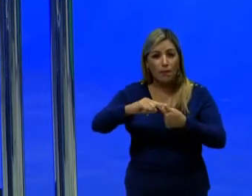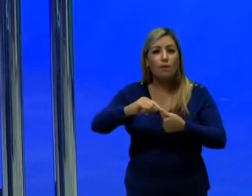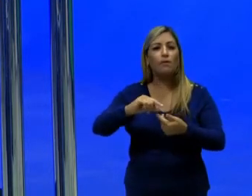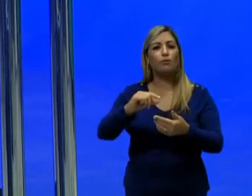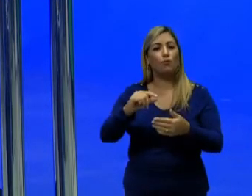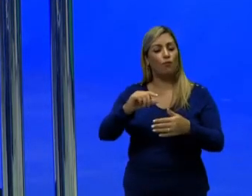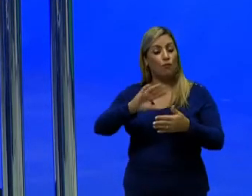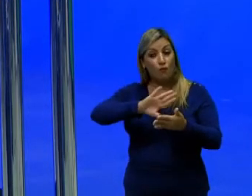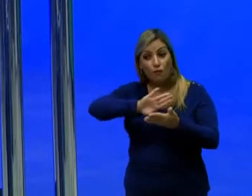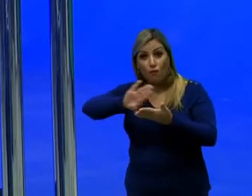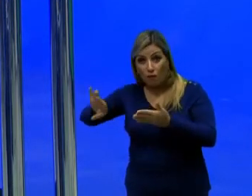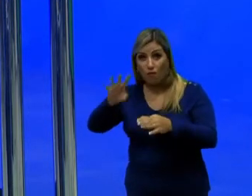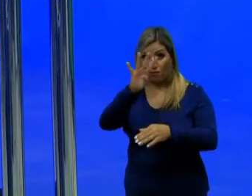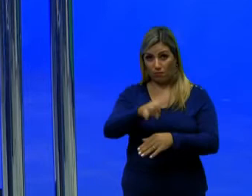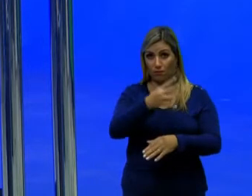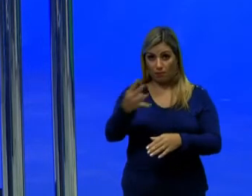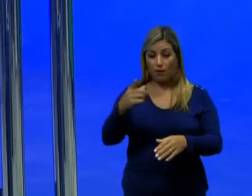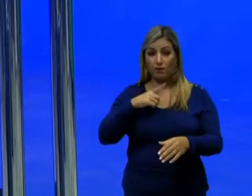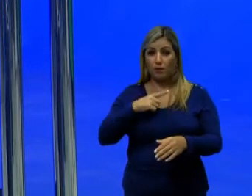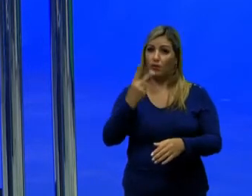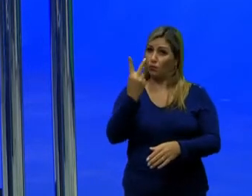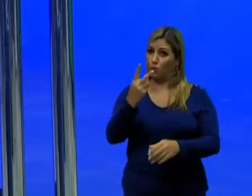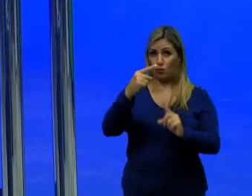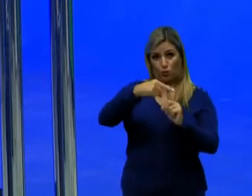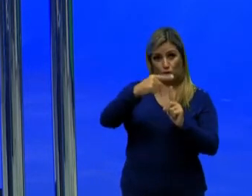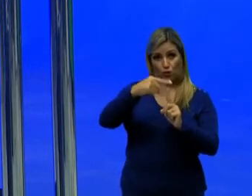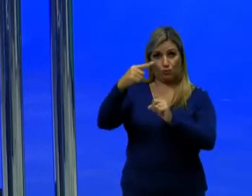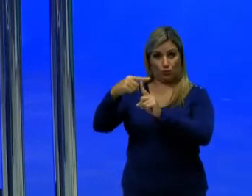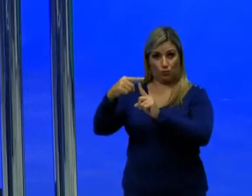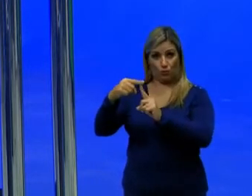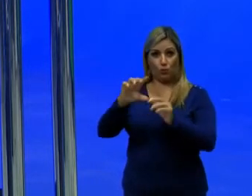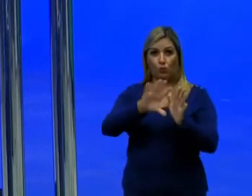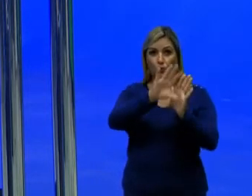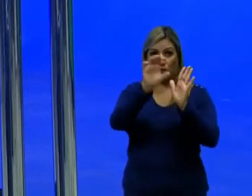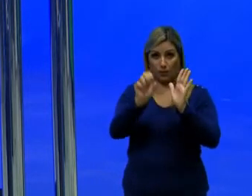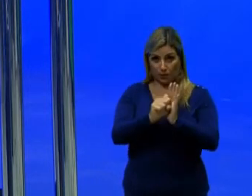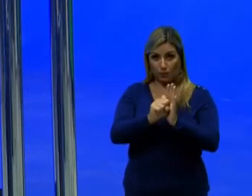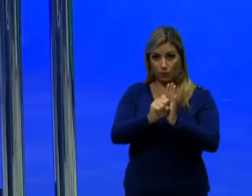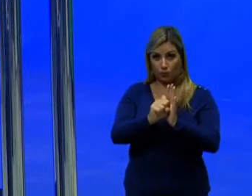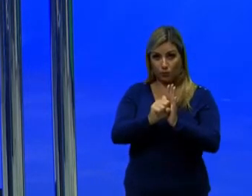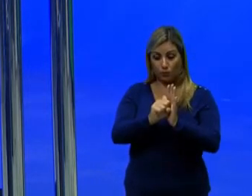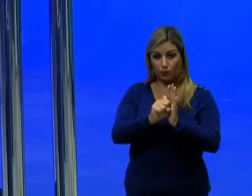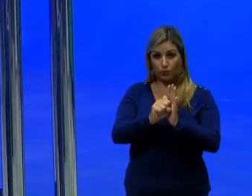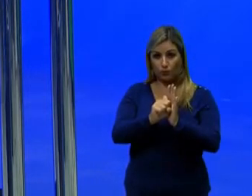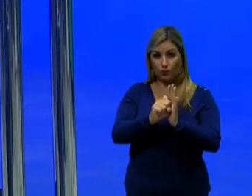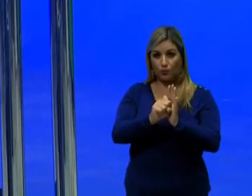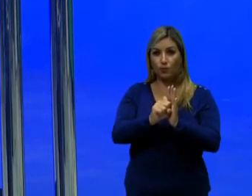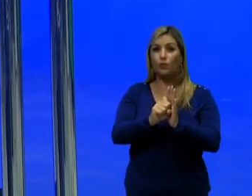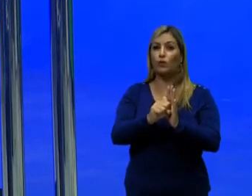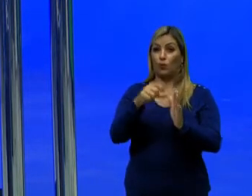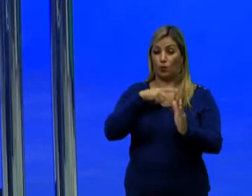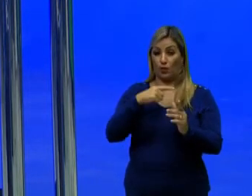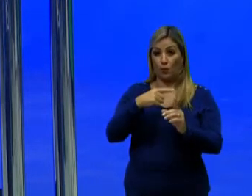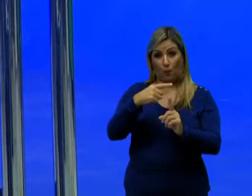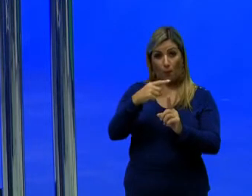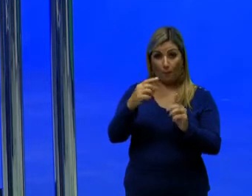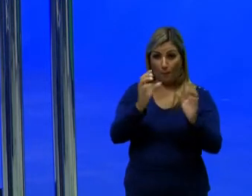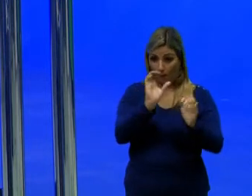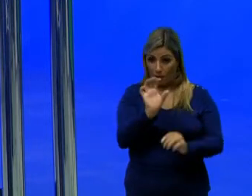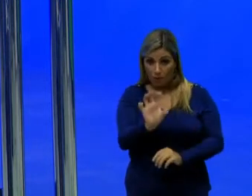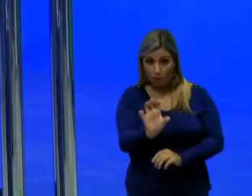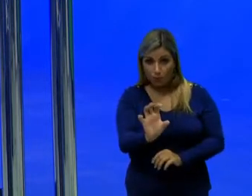utilizamos essas duas notações aqui ou seja o símbolo do elemento né o símbolo do elemento no meio